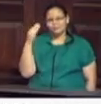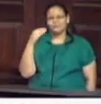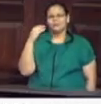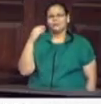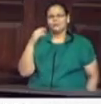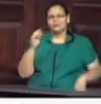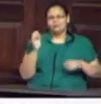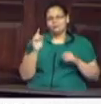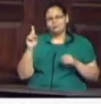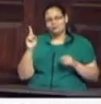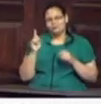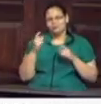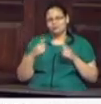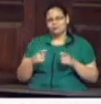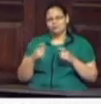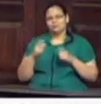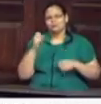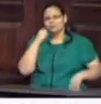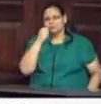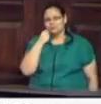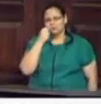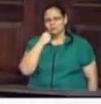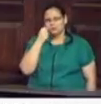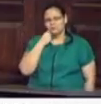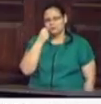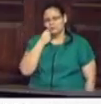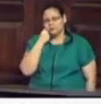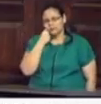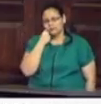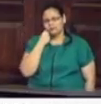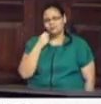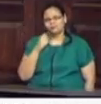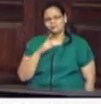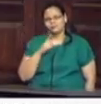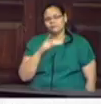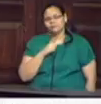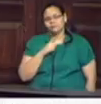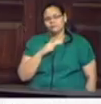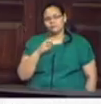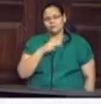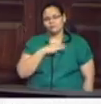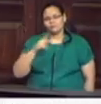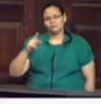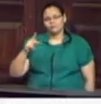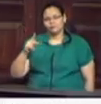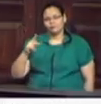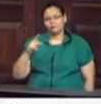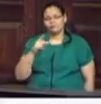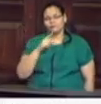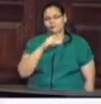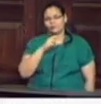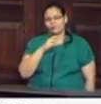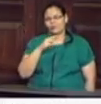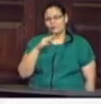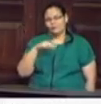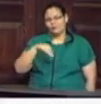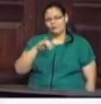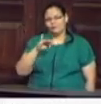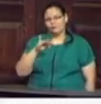Paulo Teixeira, de São Paulo, criticando essa mensagem que é da lavra do Ministério da Fazenda de Dilma, sob a